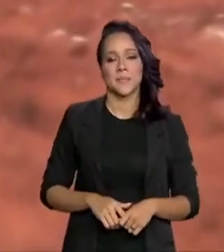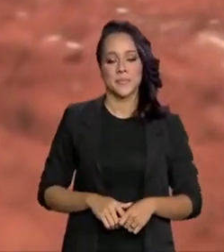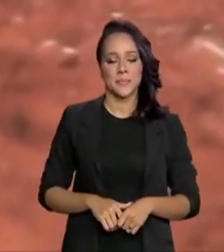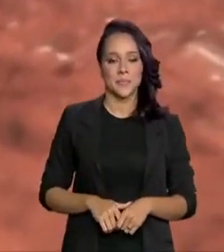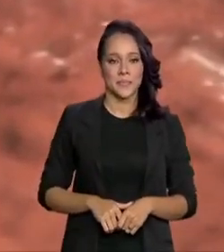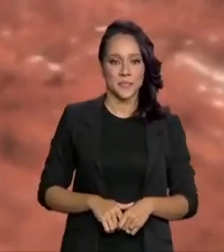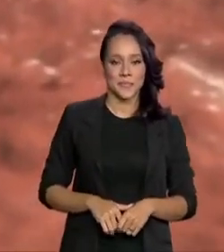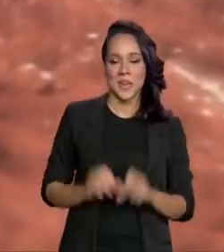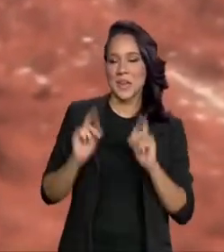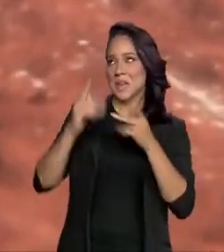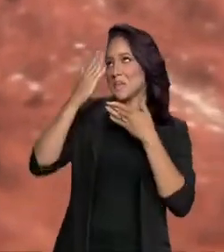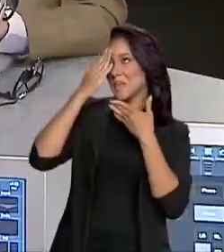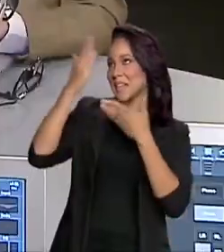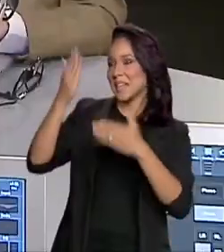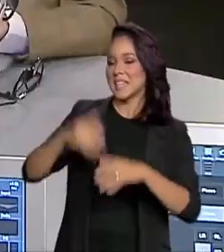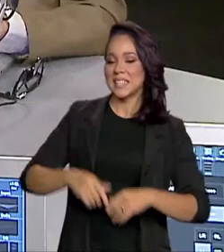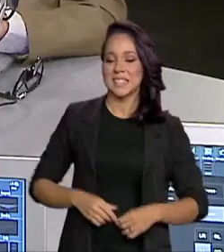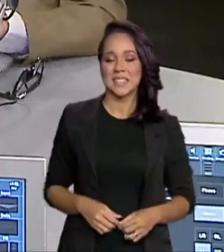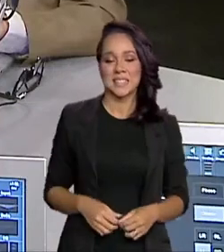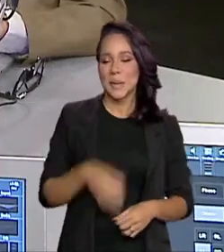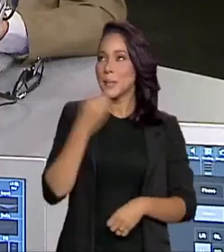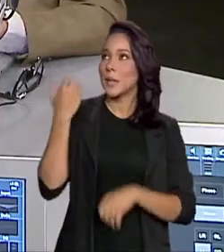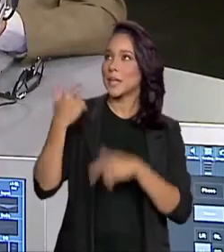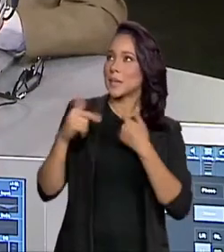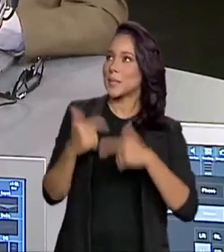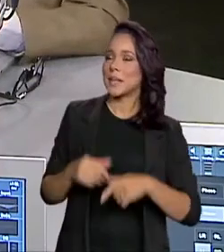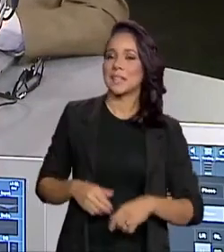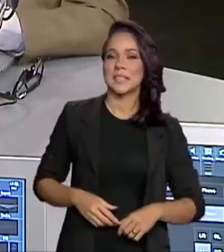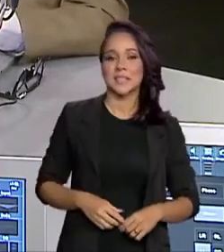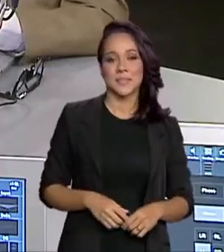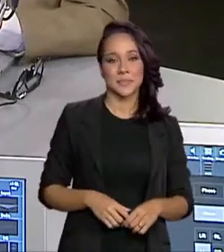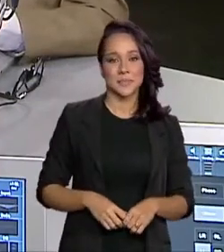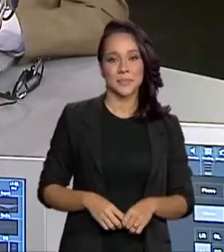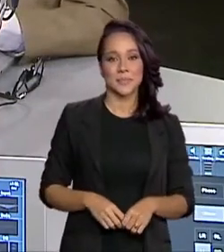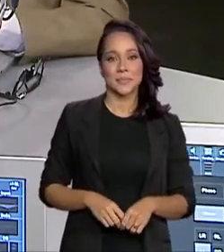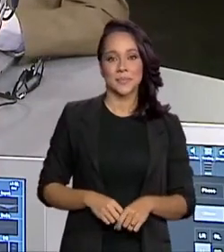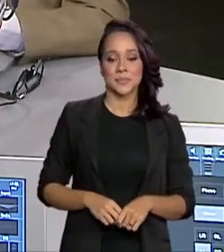Miguelzinho. Ok, obrigado, Adriana Moisés. Bom trabalho, bom dia.